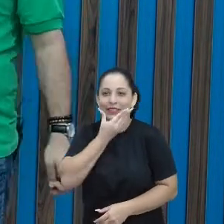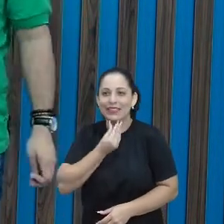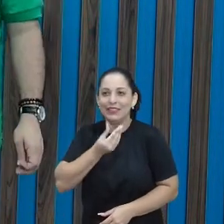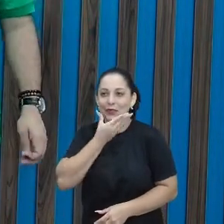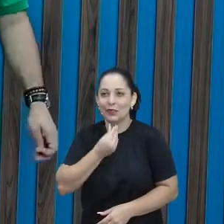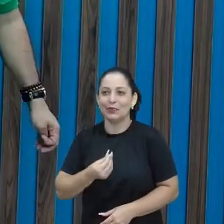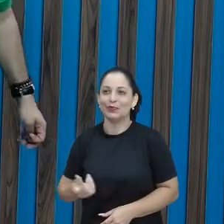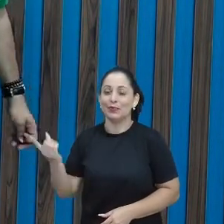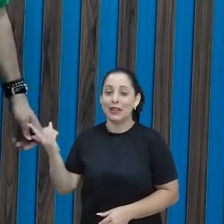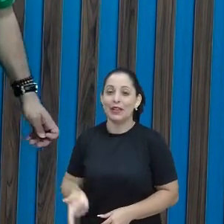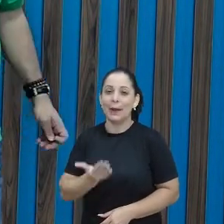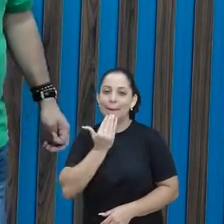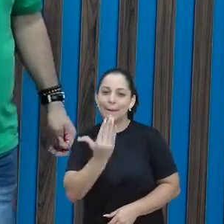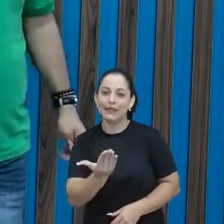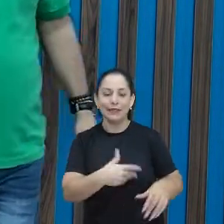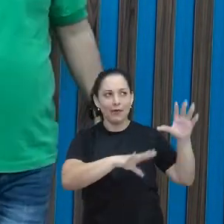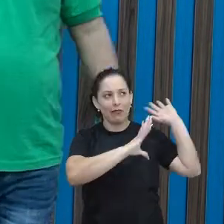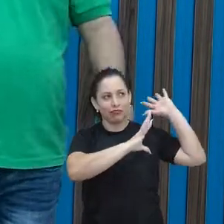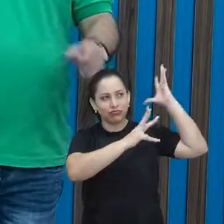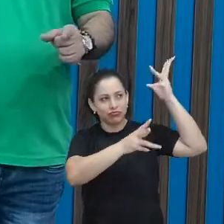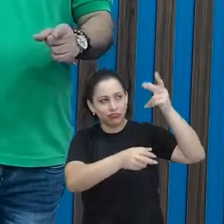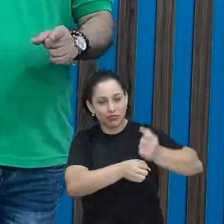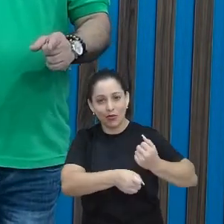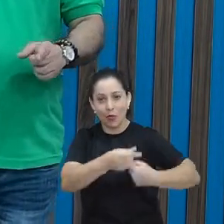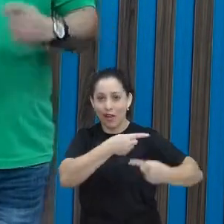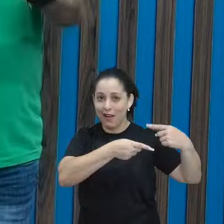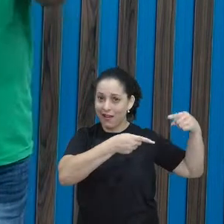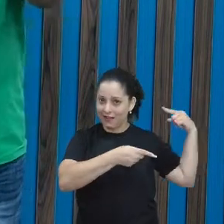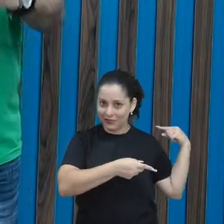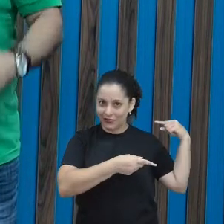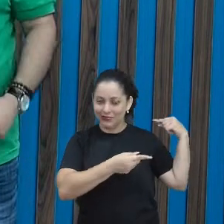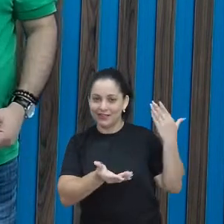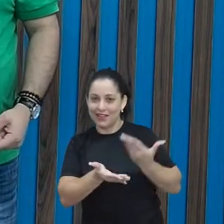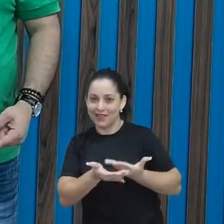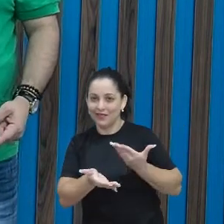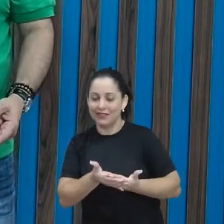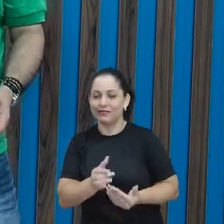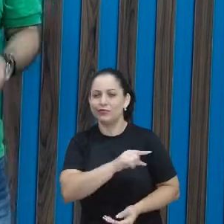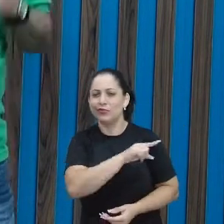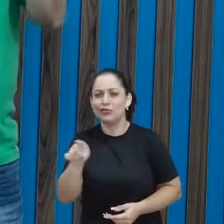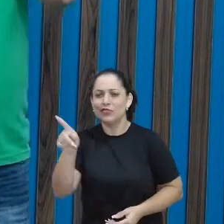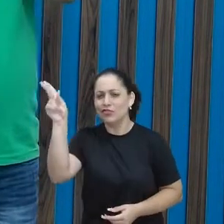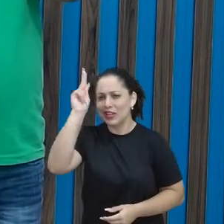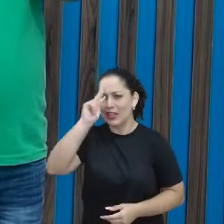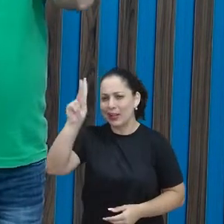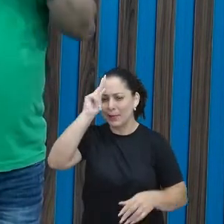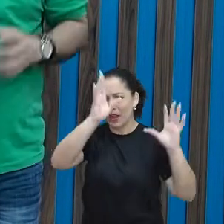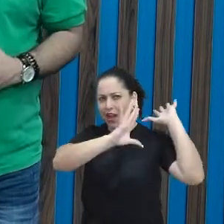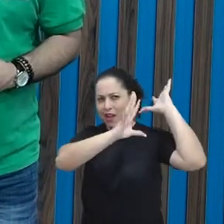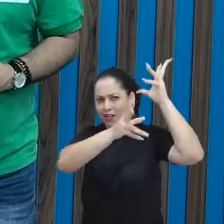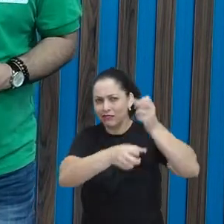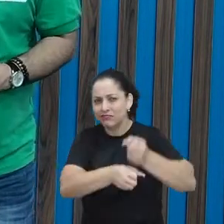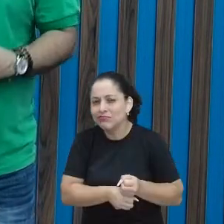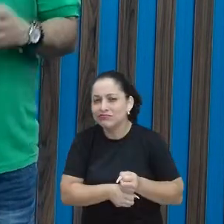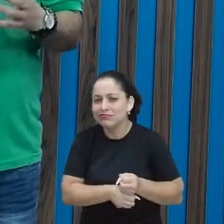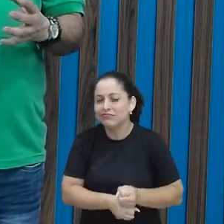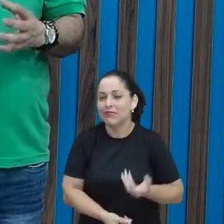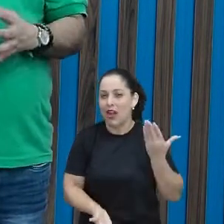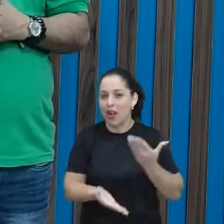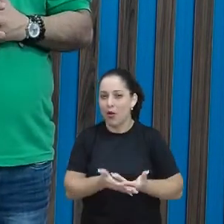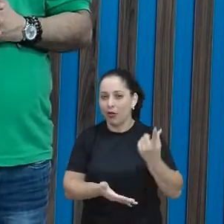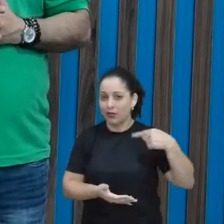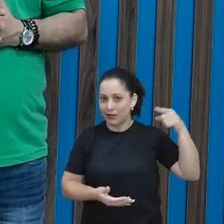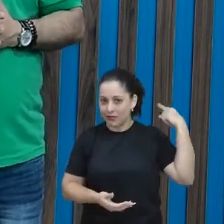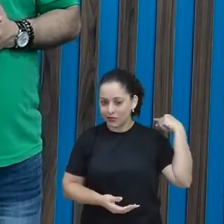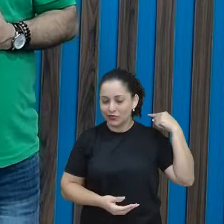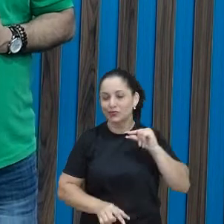gente revise o que foi que a gente viu na aula passada. E aí, você lembra o que foi que a gente viu na aula passada? Lembra